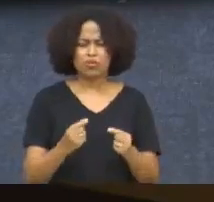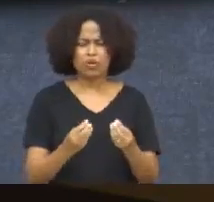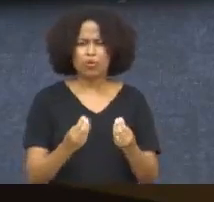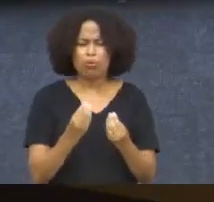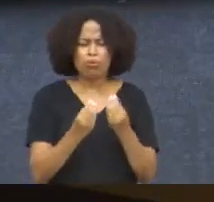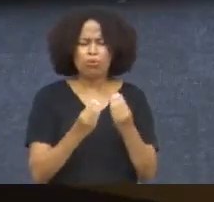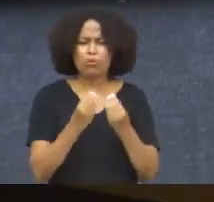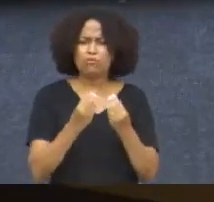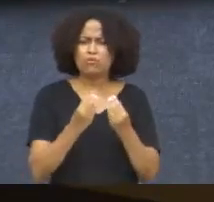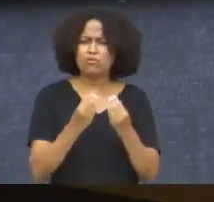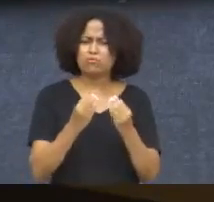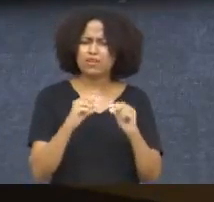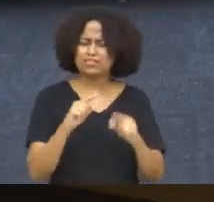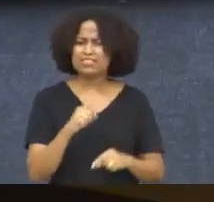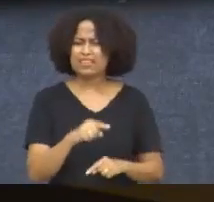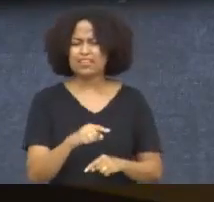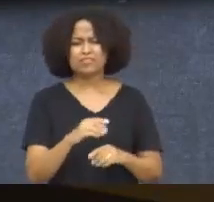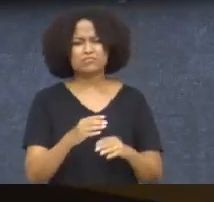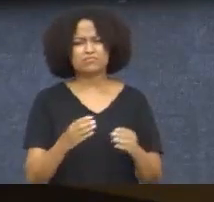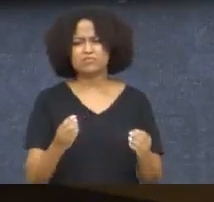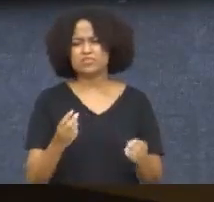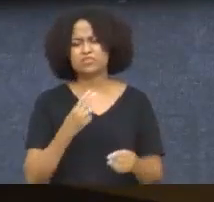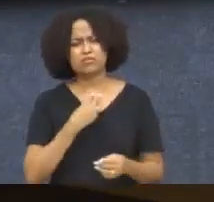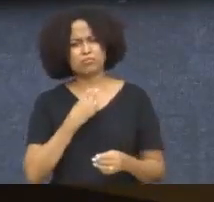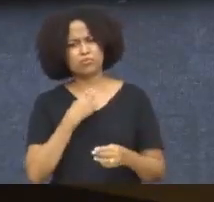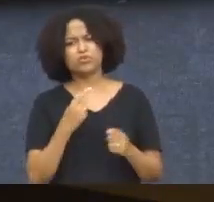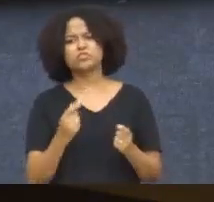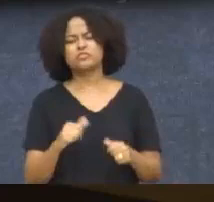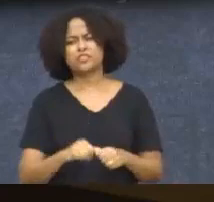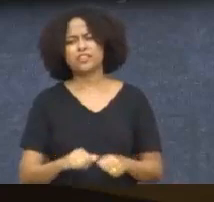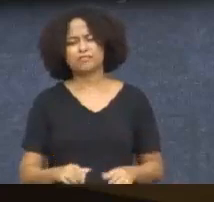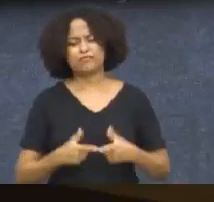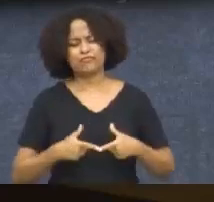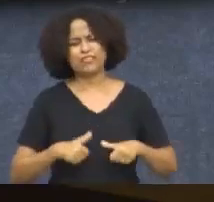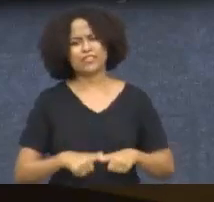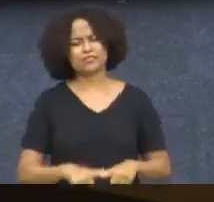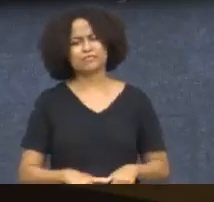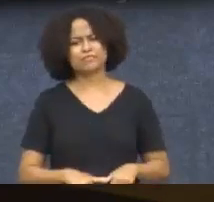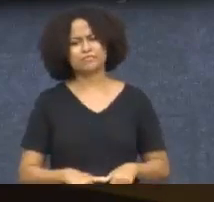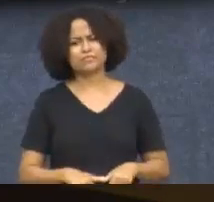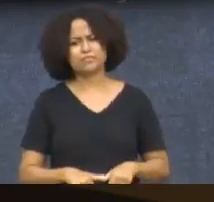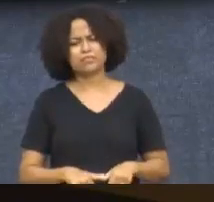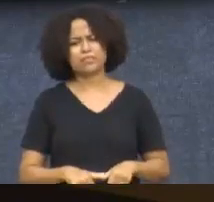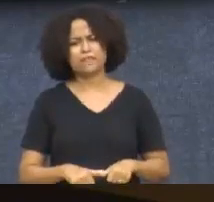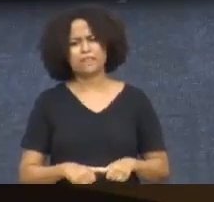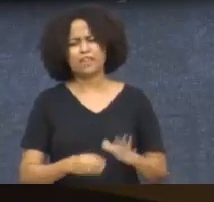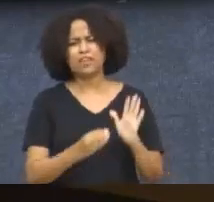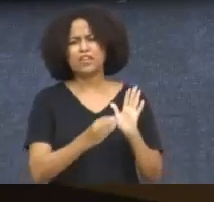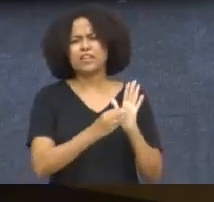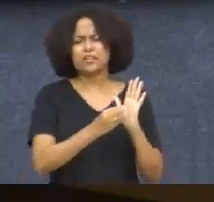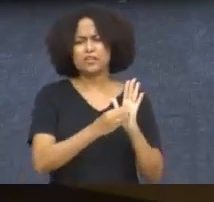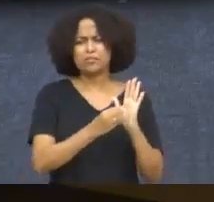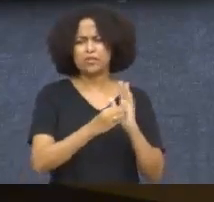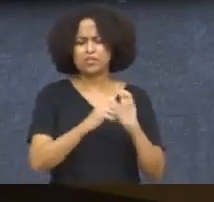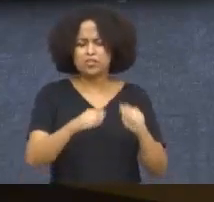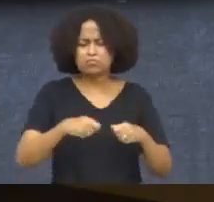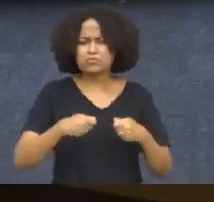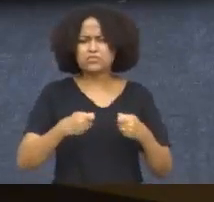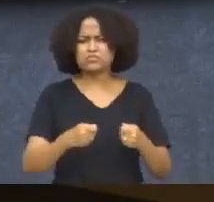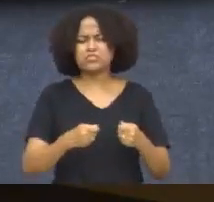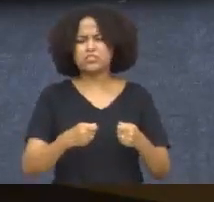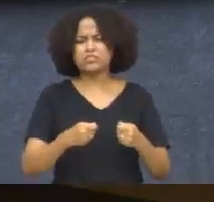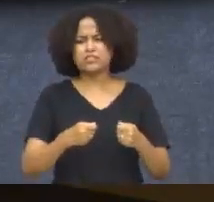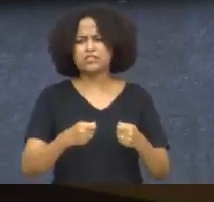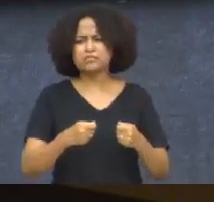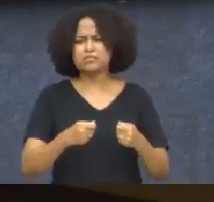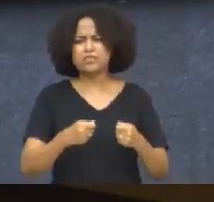pensar rápido o que fazer. Então, até na última emenda impositiva, eu cheguei a encaminhar R$400 mil para a UPA da